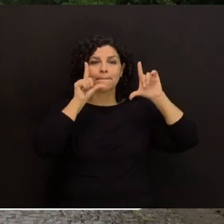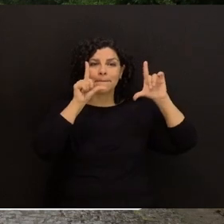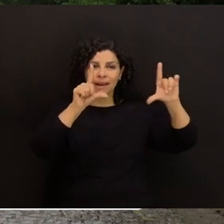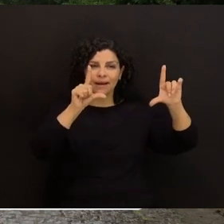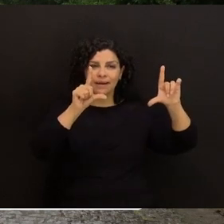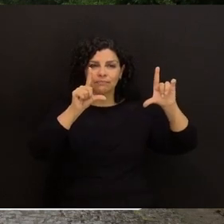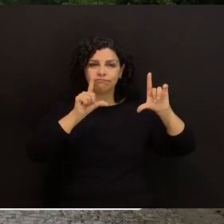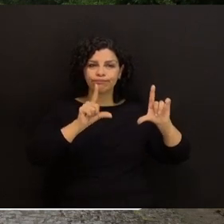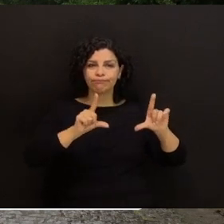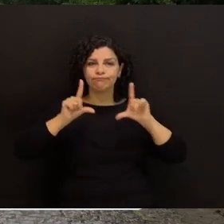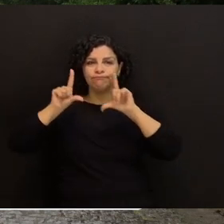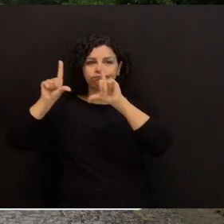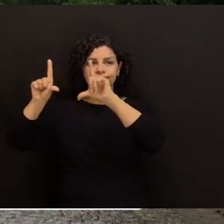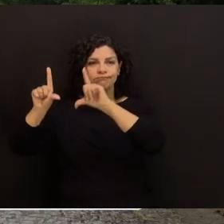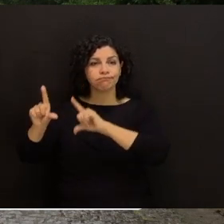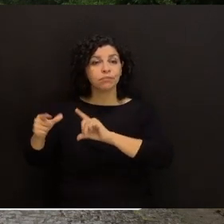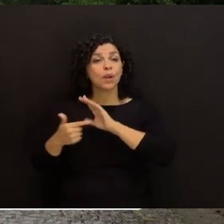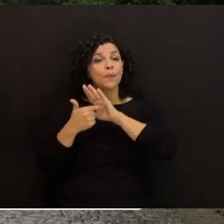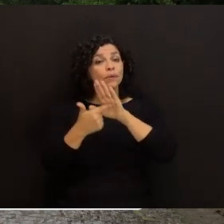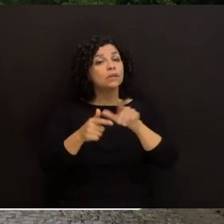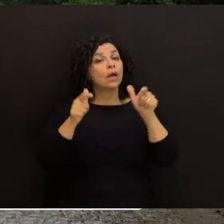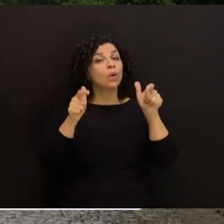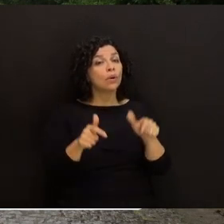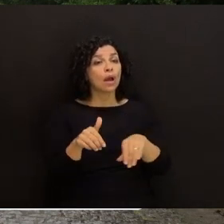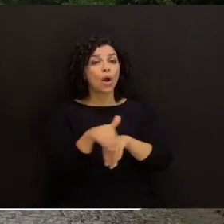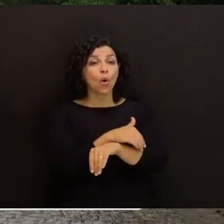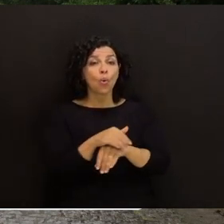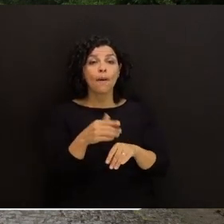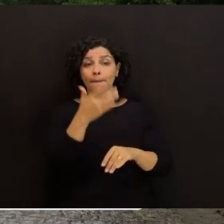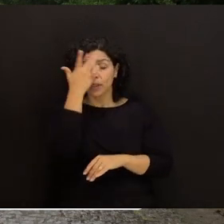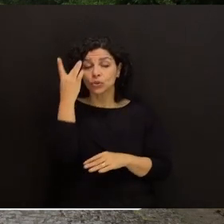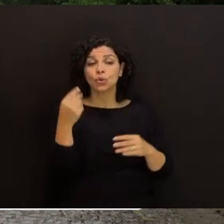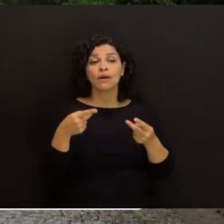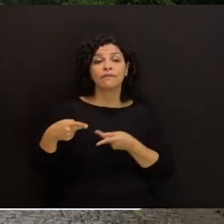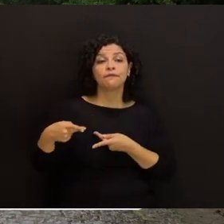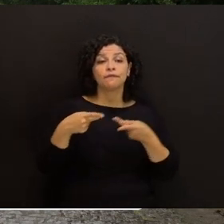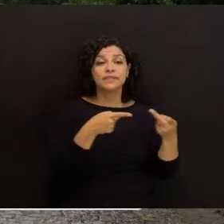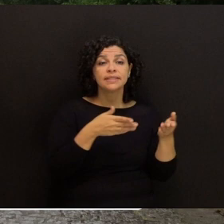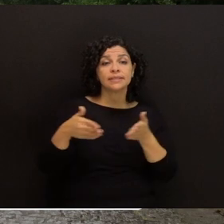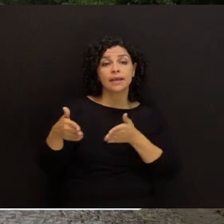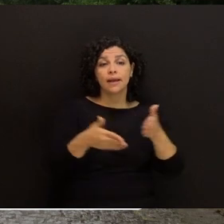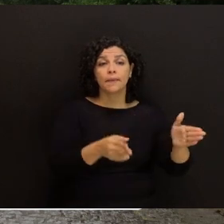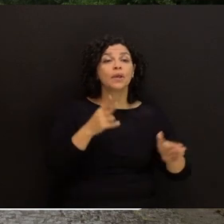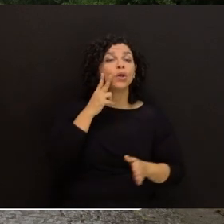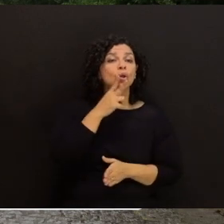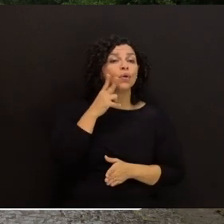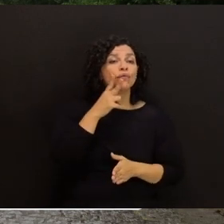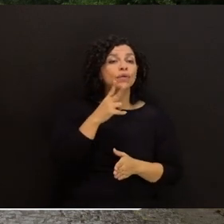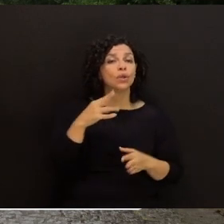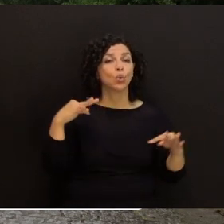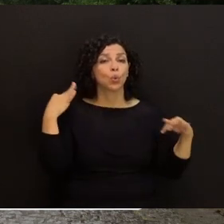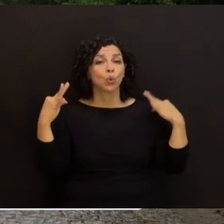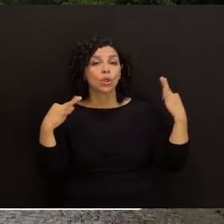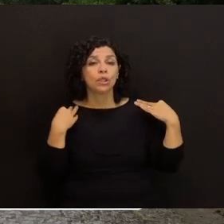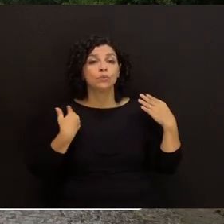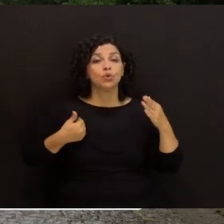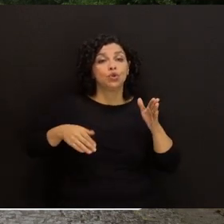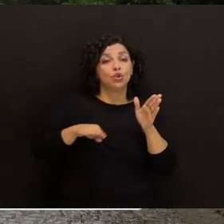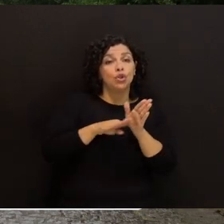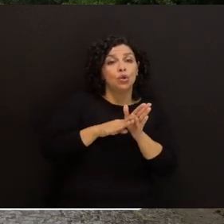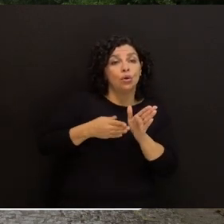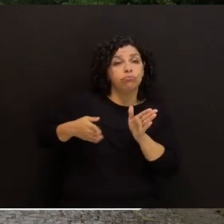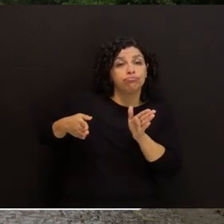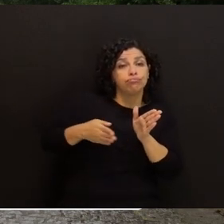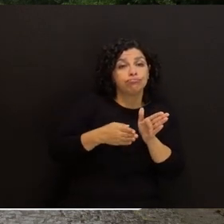sinalização indicando por turistas e visitantes do caminho do vinho que se eles vir por dentro